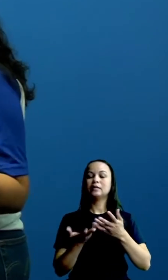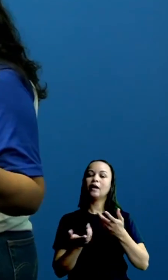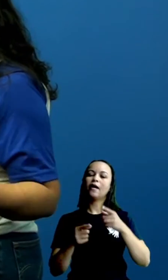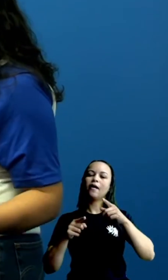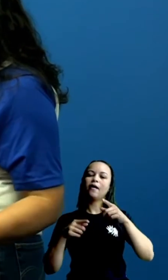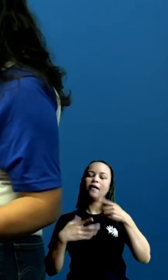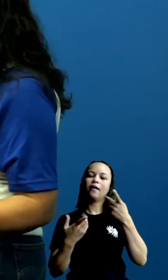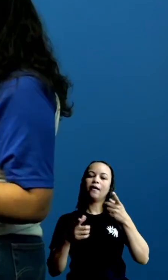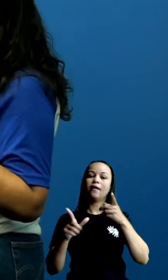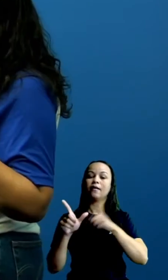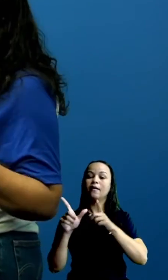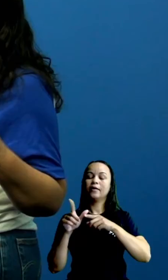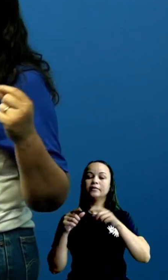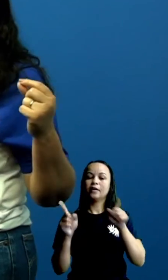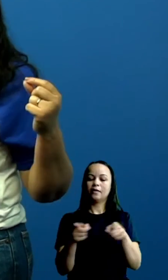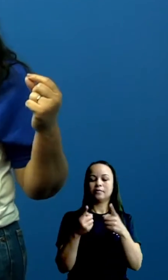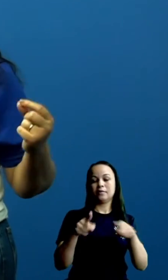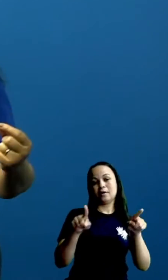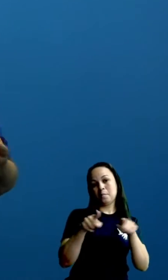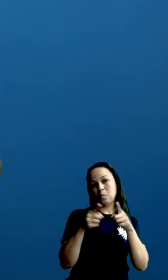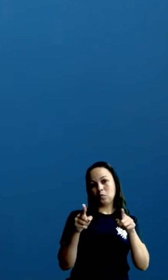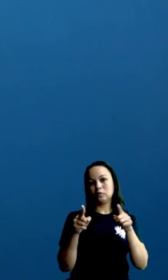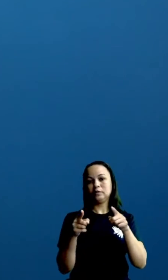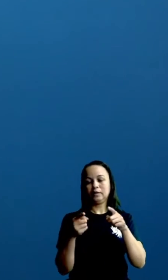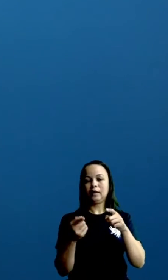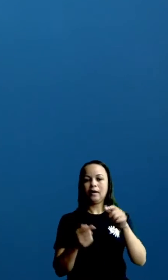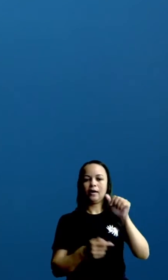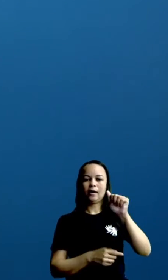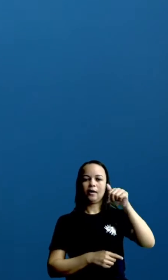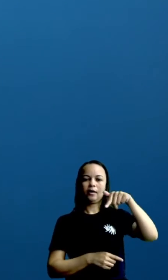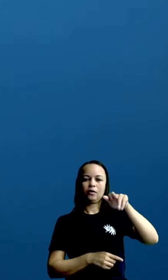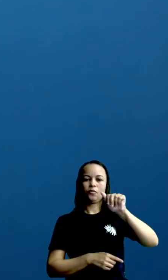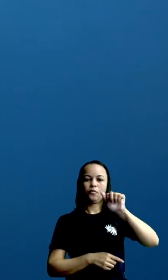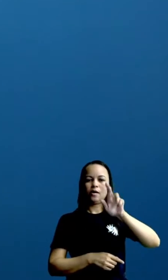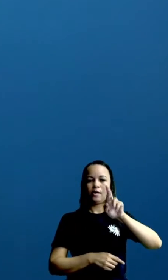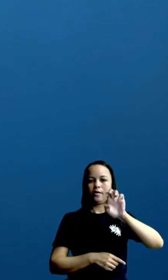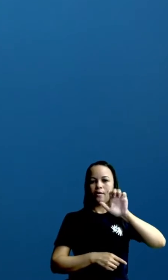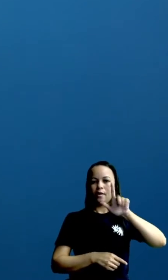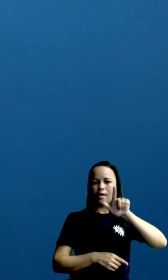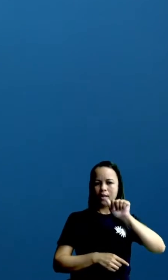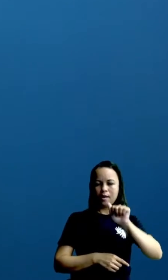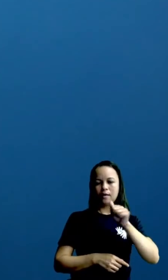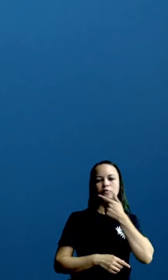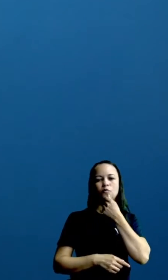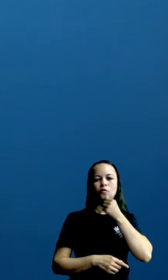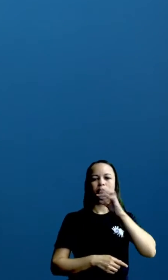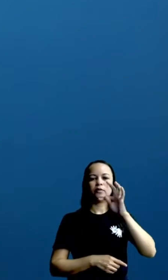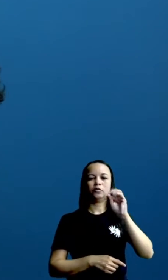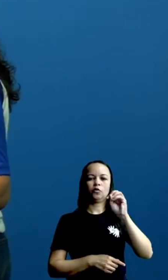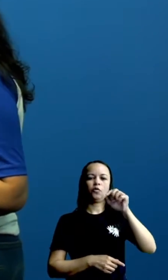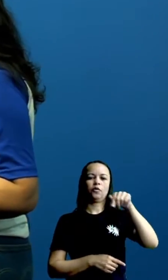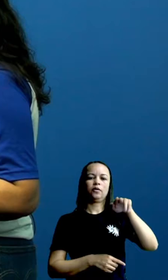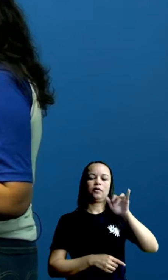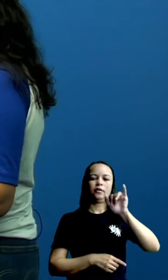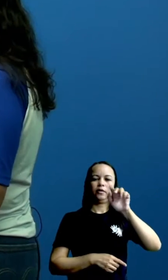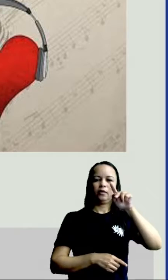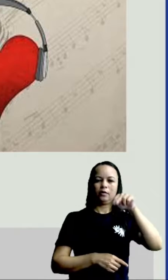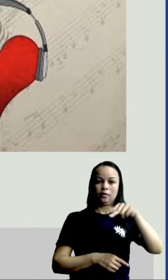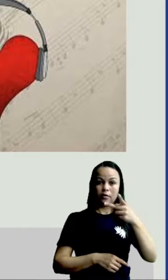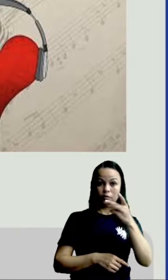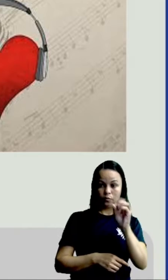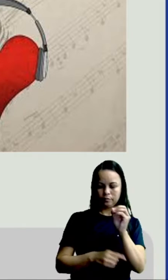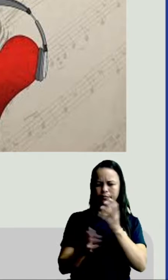é a letra da música Aquarela de Toquinho Vamos aprender muito sobre música hoje vem para cá